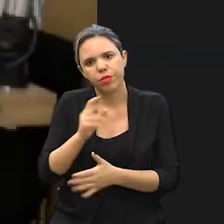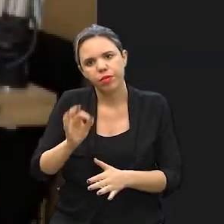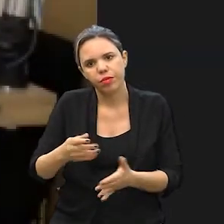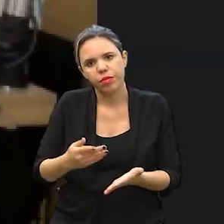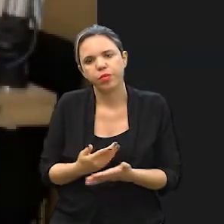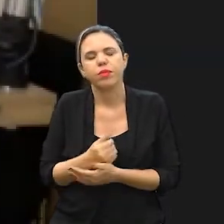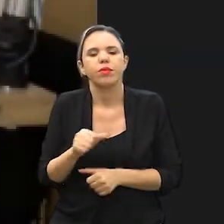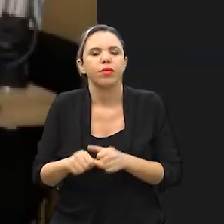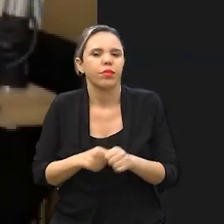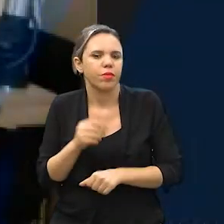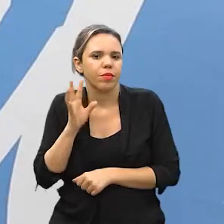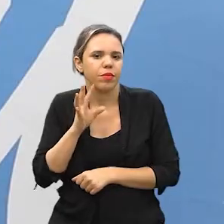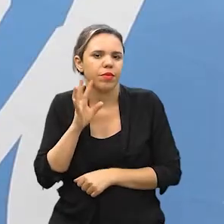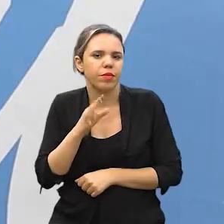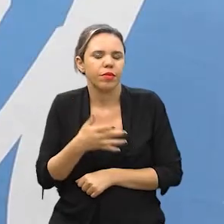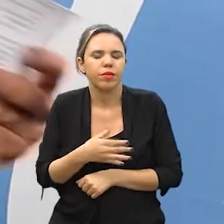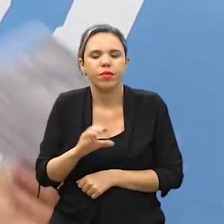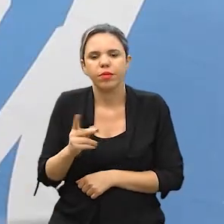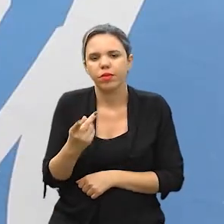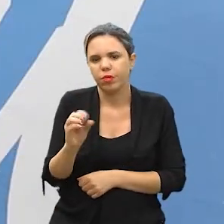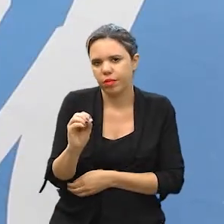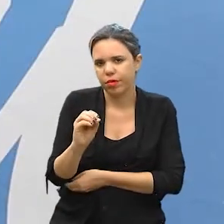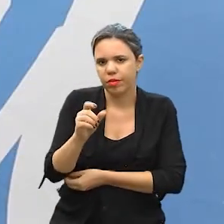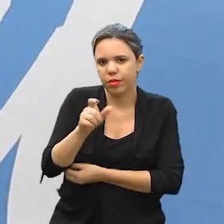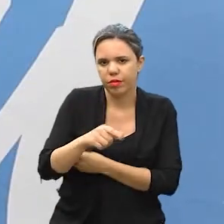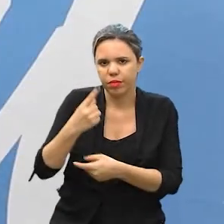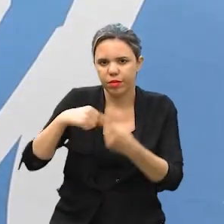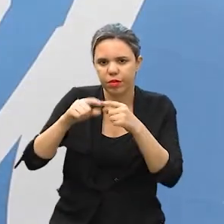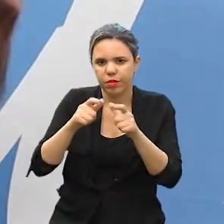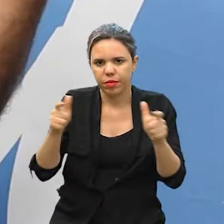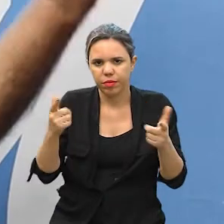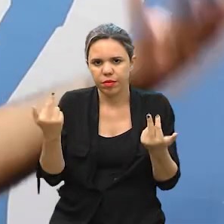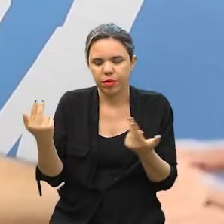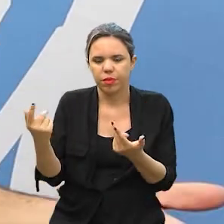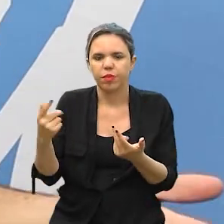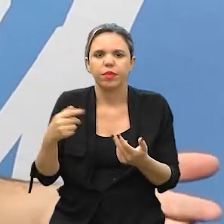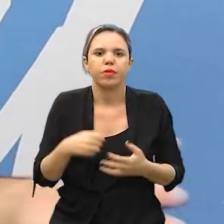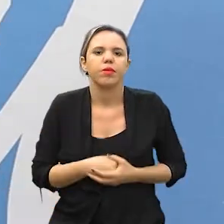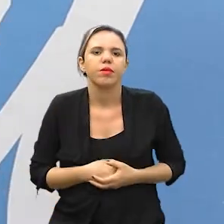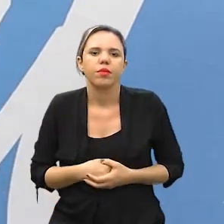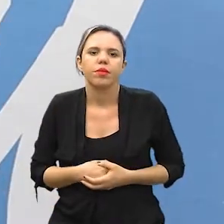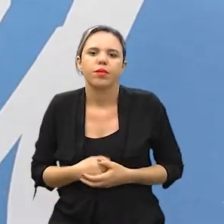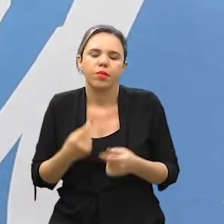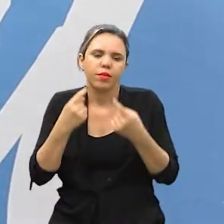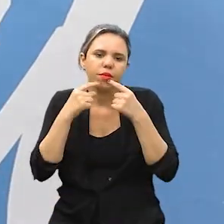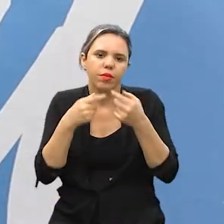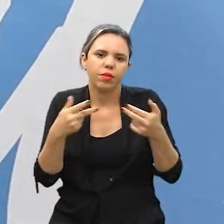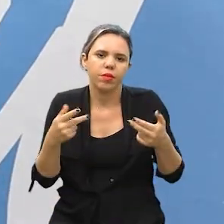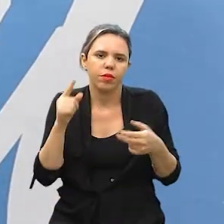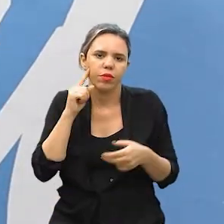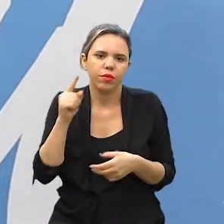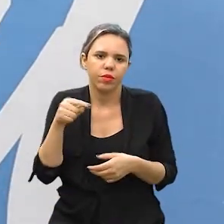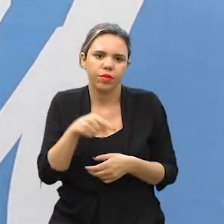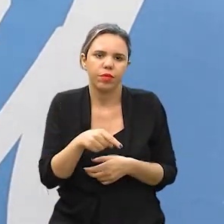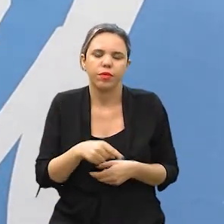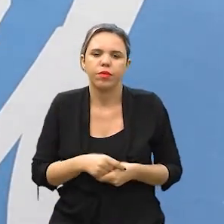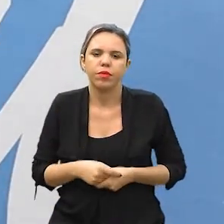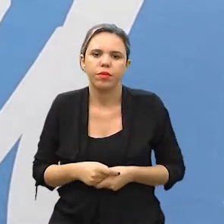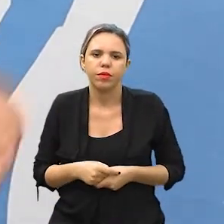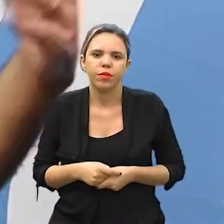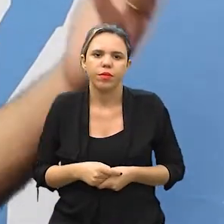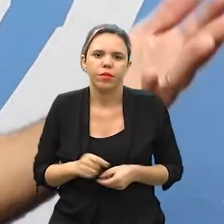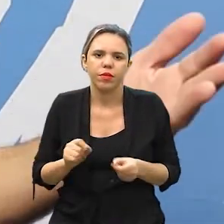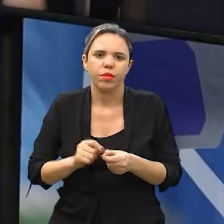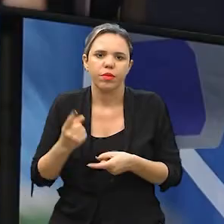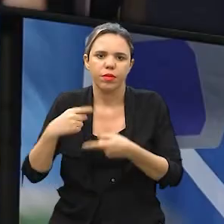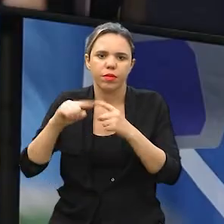Erro e acerto. E é muito legal, e o Chico da Tiana estourou, assim como estourou a reclamação do dia, e vai